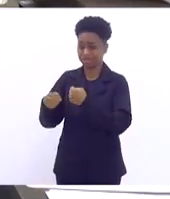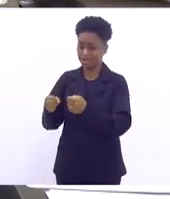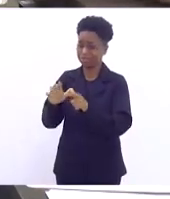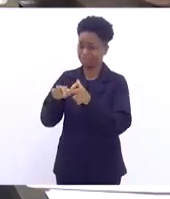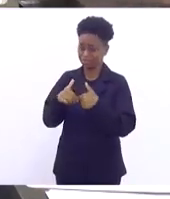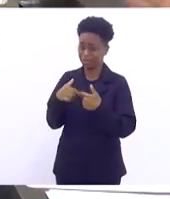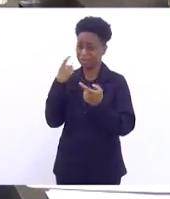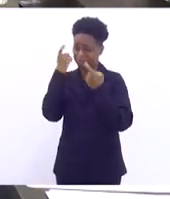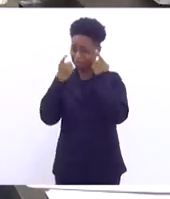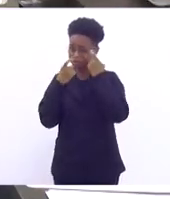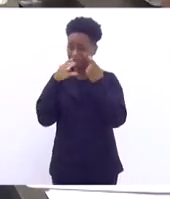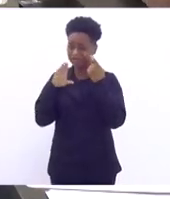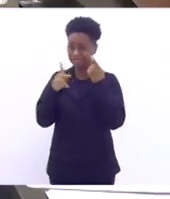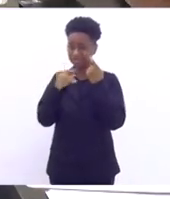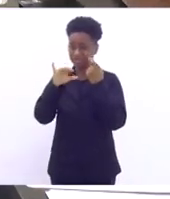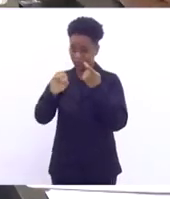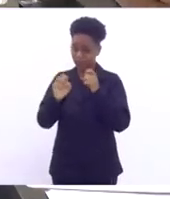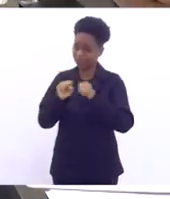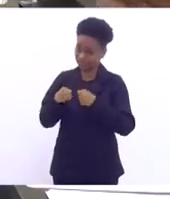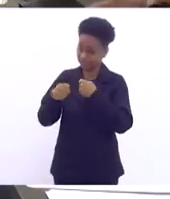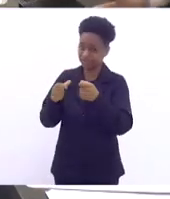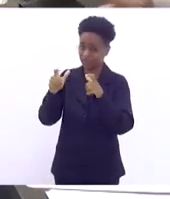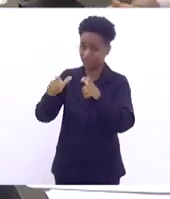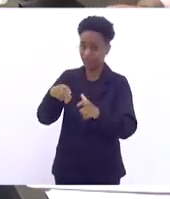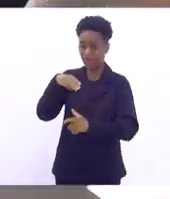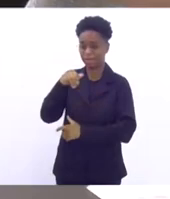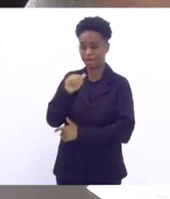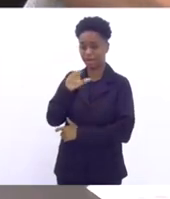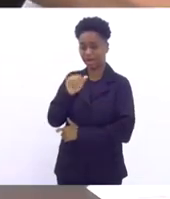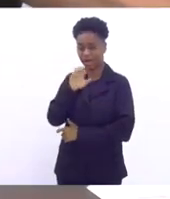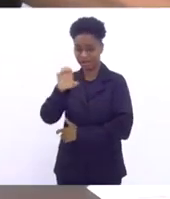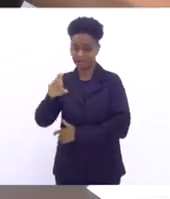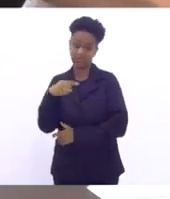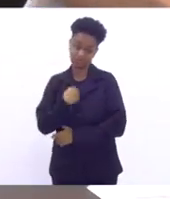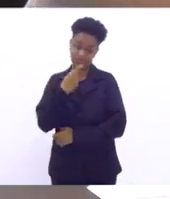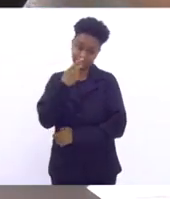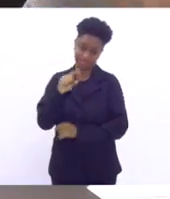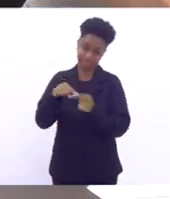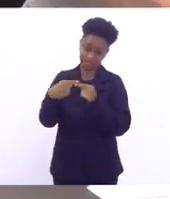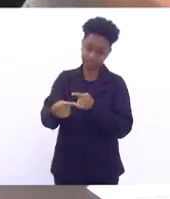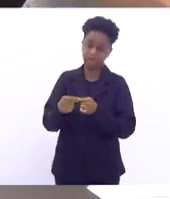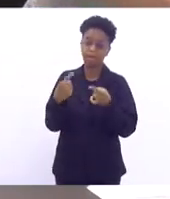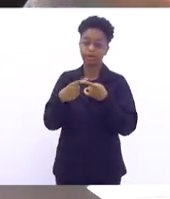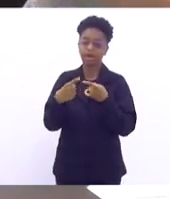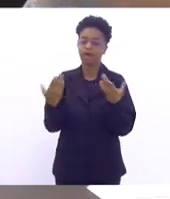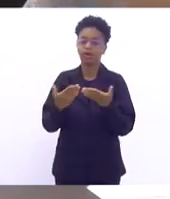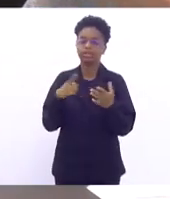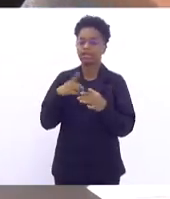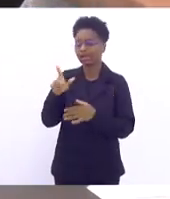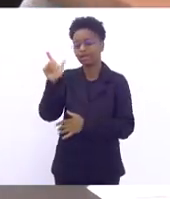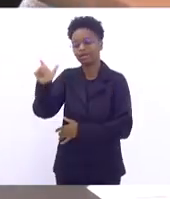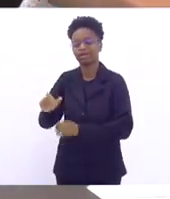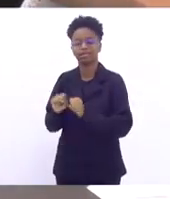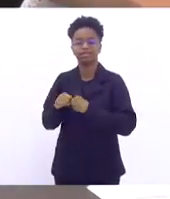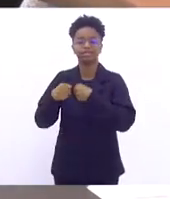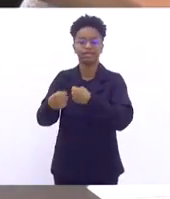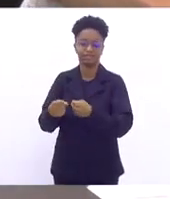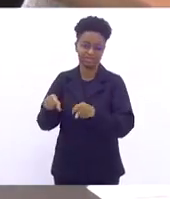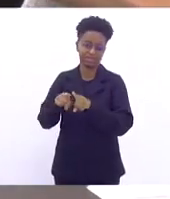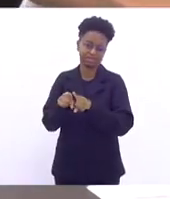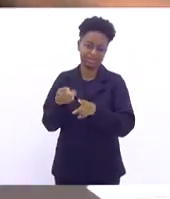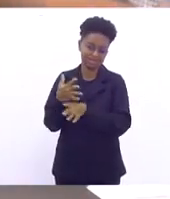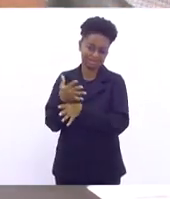Chico Machado o município de Macaé a gente vai falar Deputado Chico Machado que Macaé tem um novo defensor nessa casa